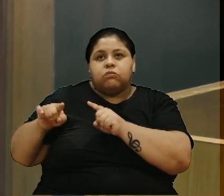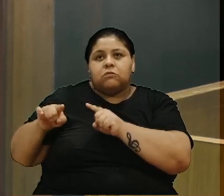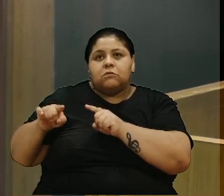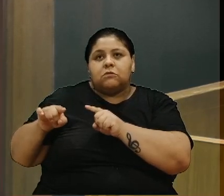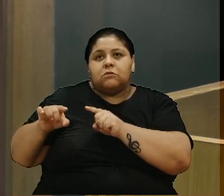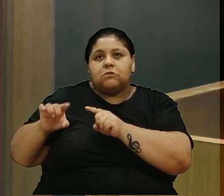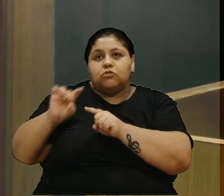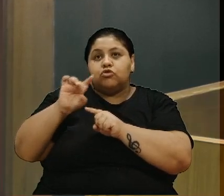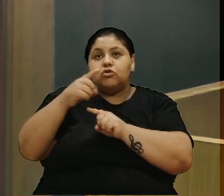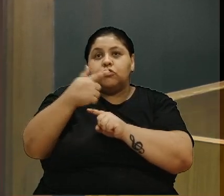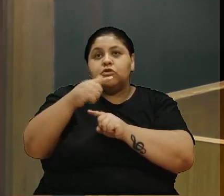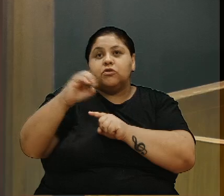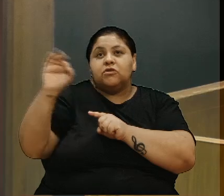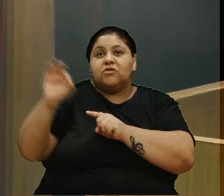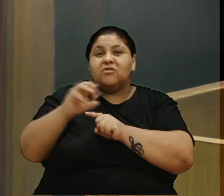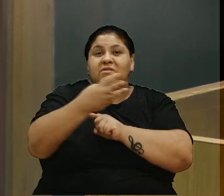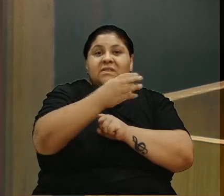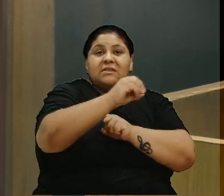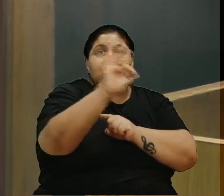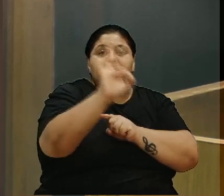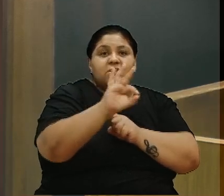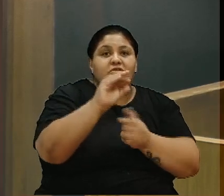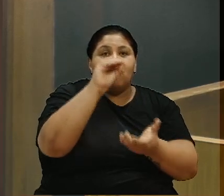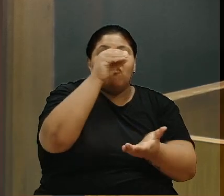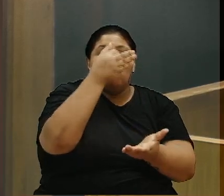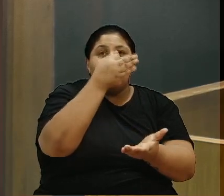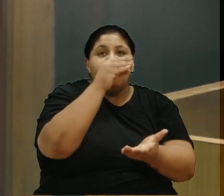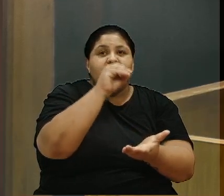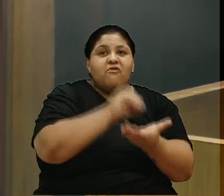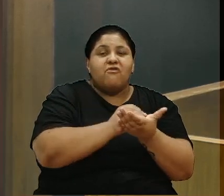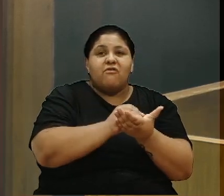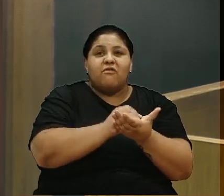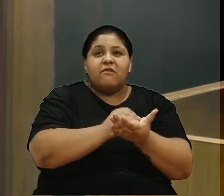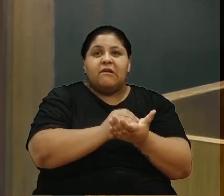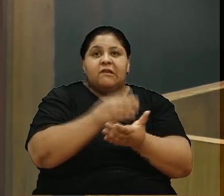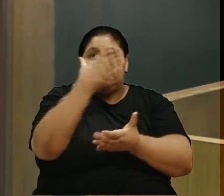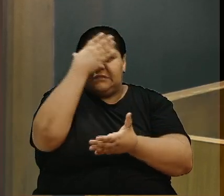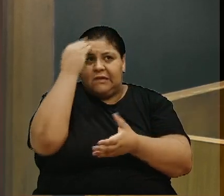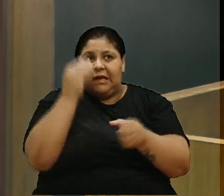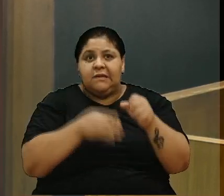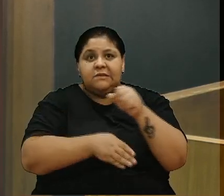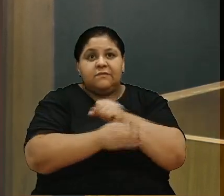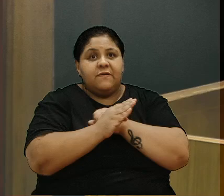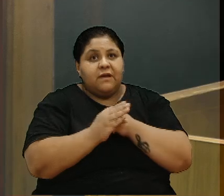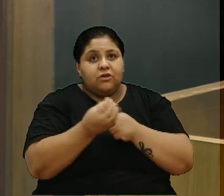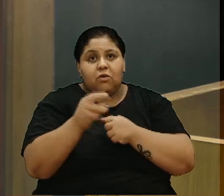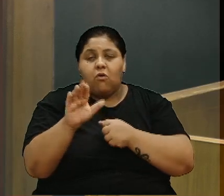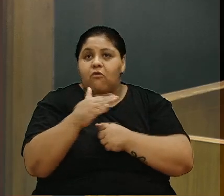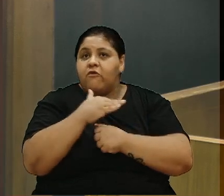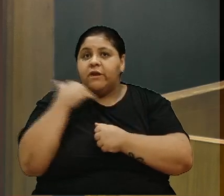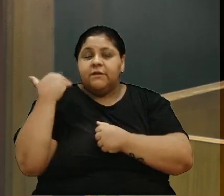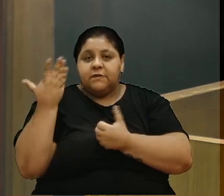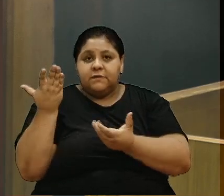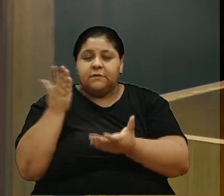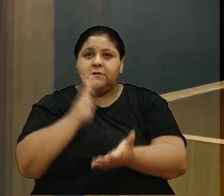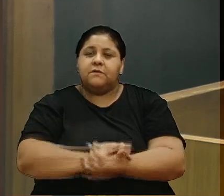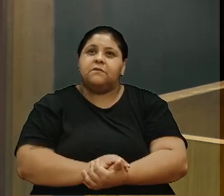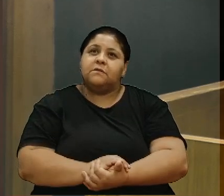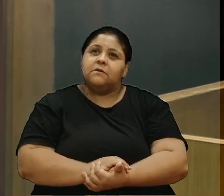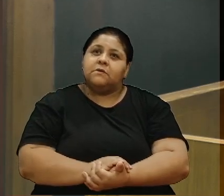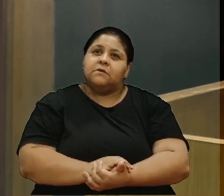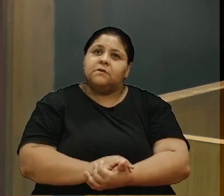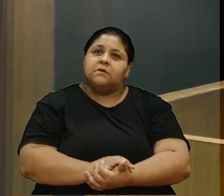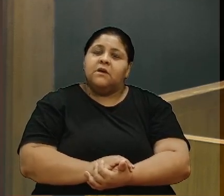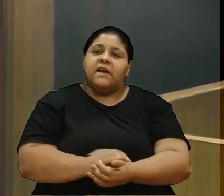apenas 70%. 30% faltam. Esquece, viaja ou já faleceu. Então,